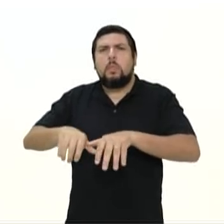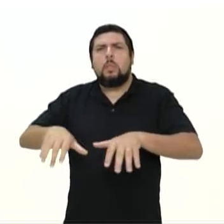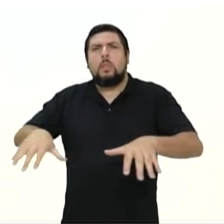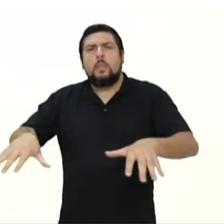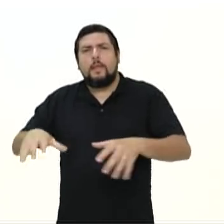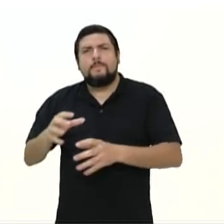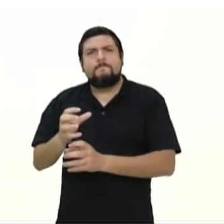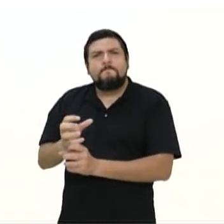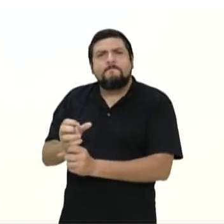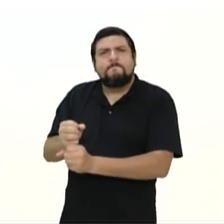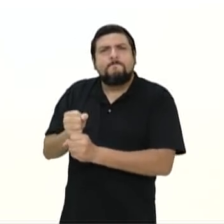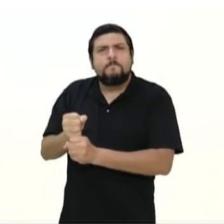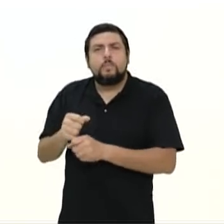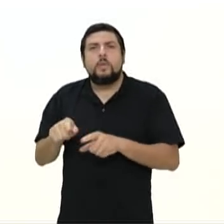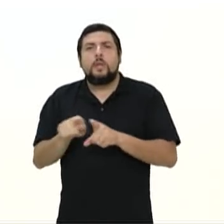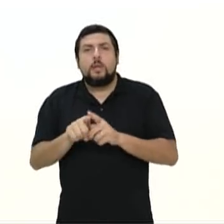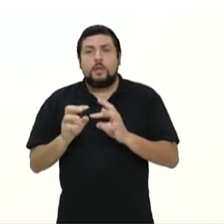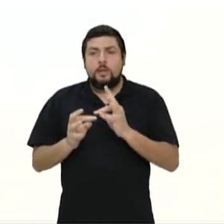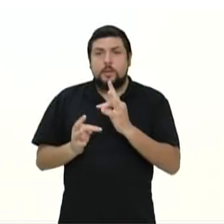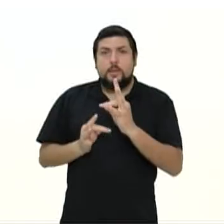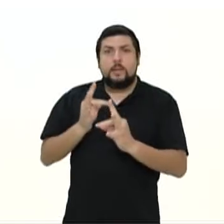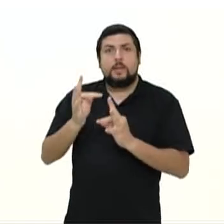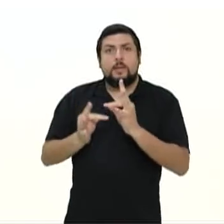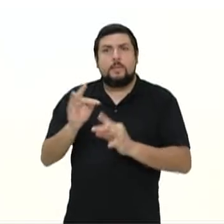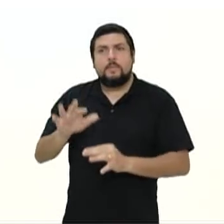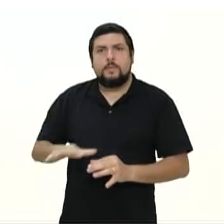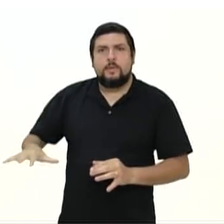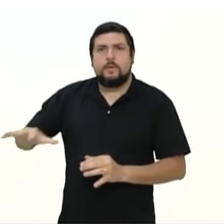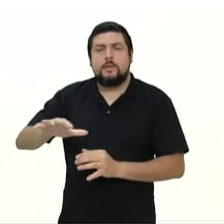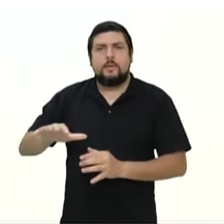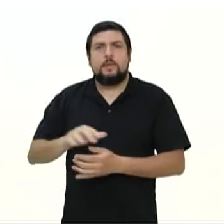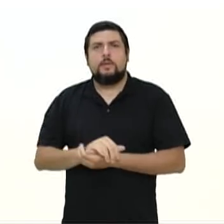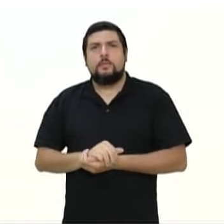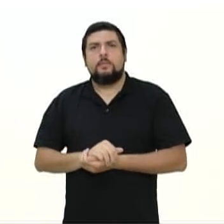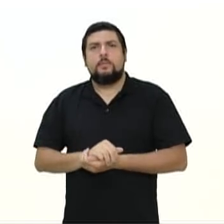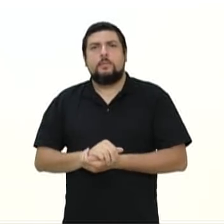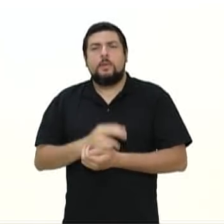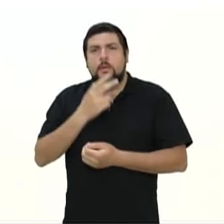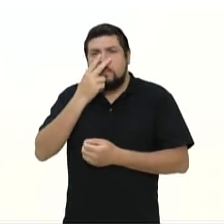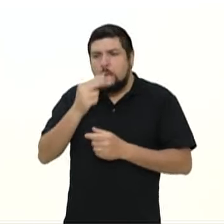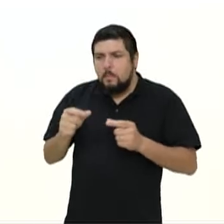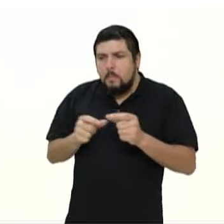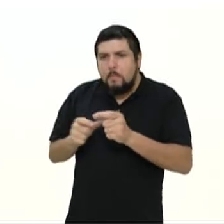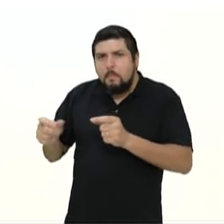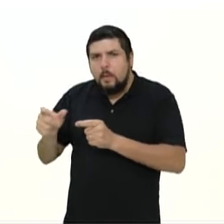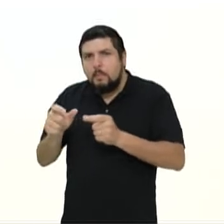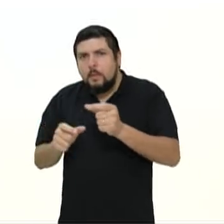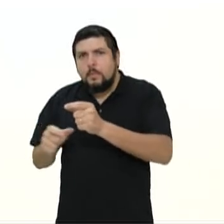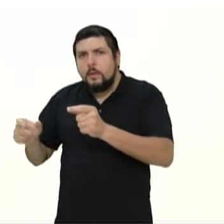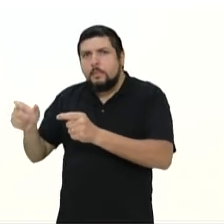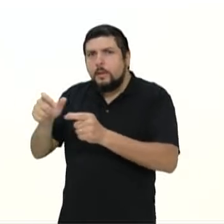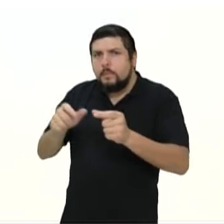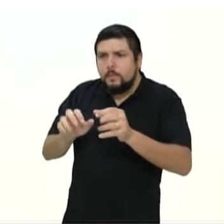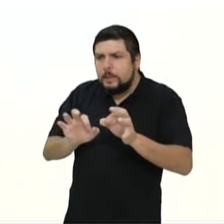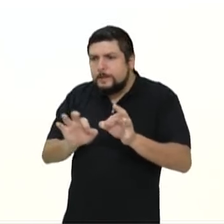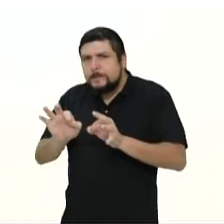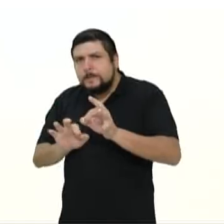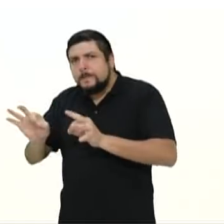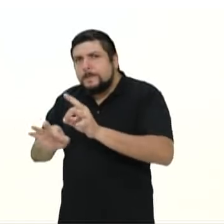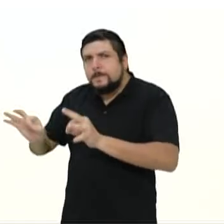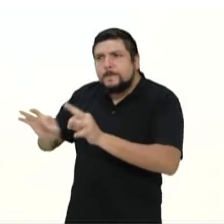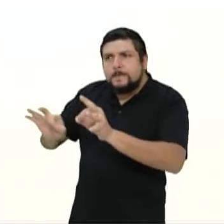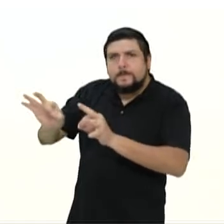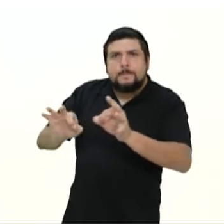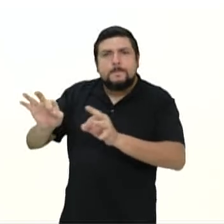e tratamento da área. É como um quebra-cabeça de custo elevado. Veja, aqui está o trecho que